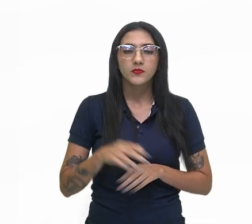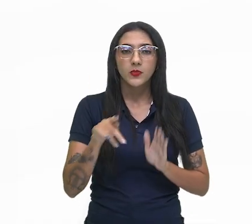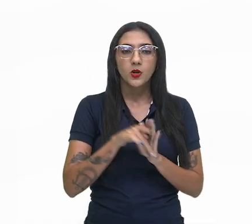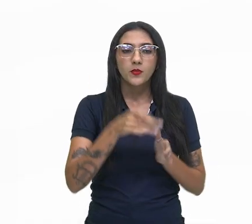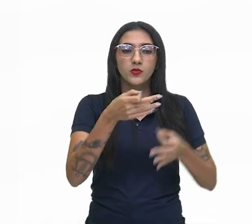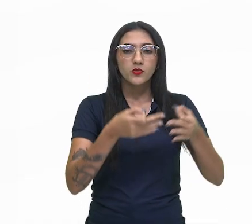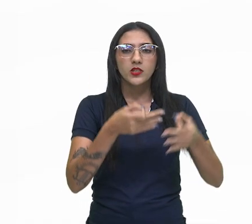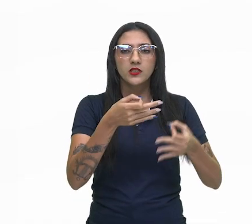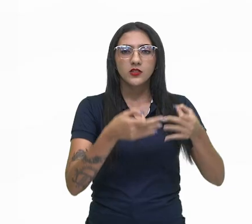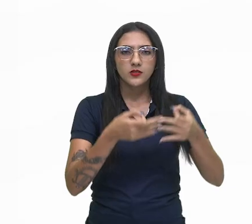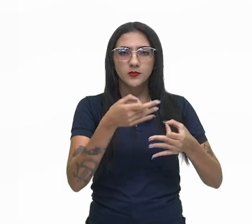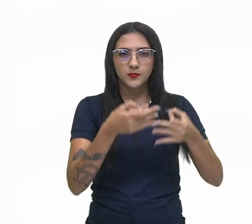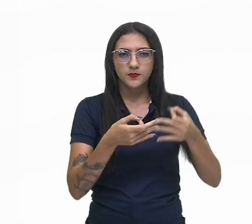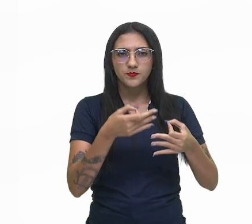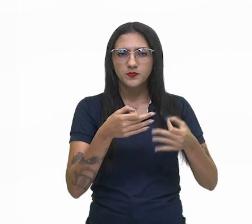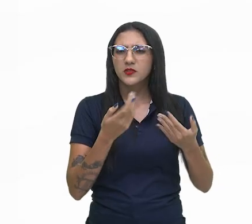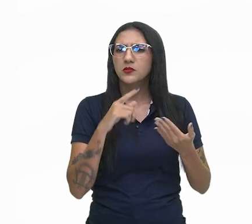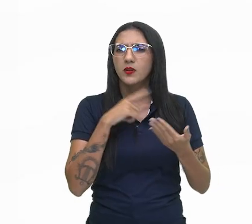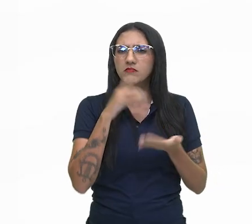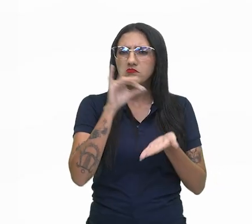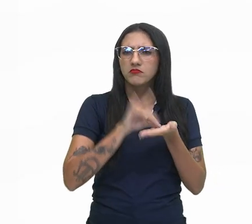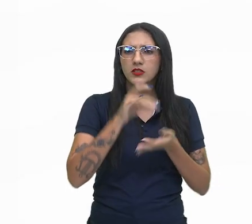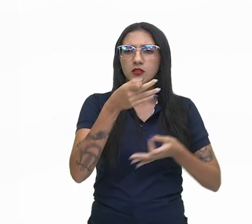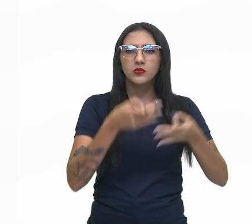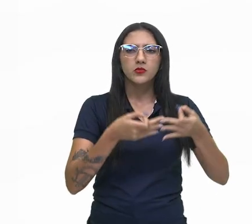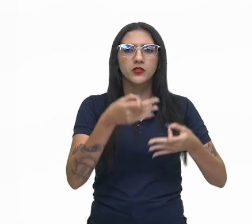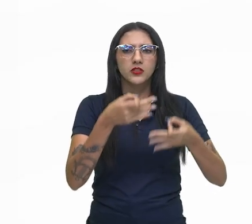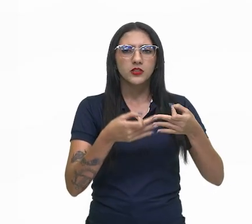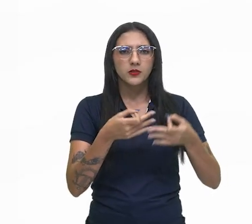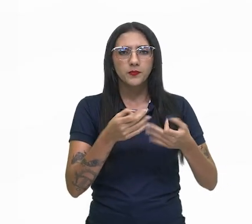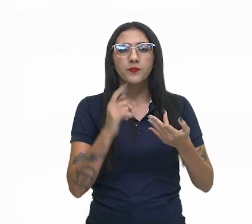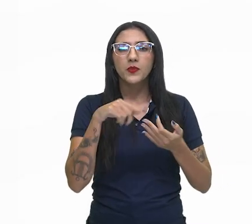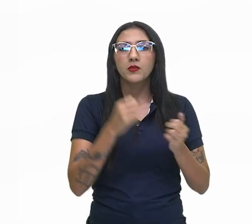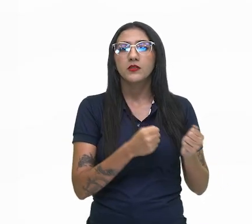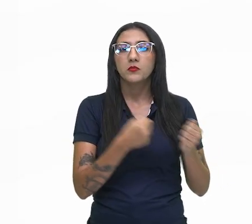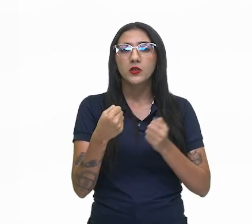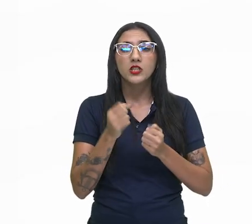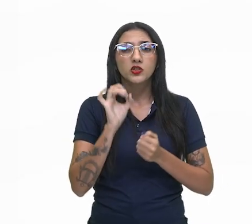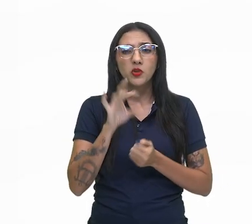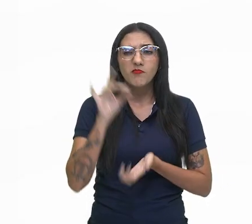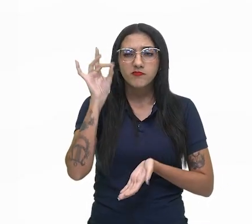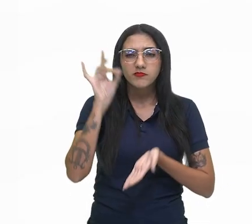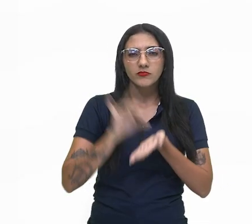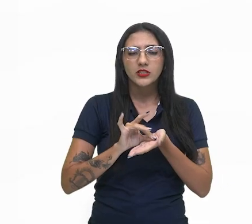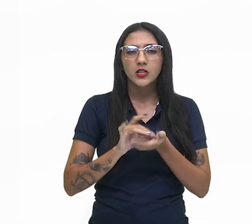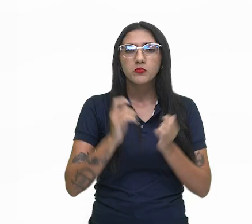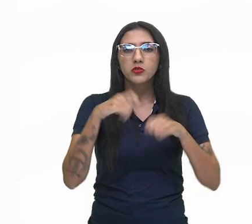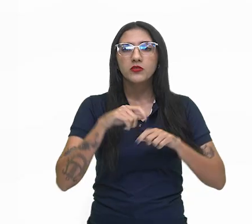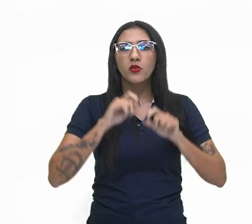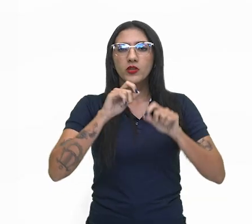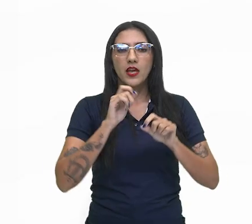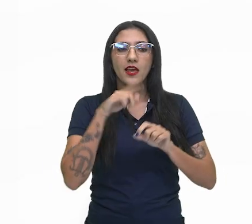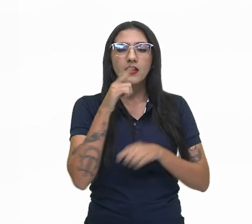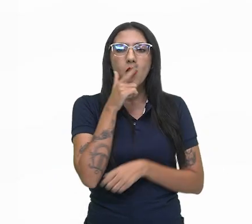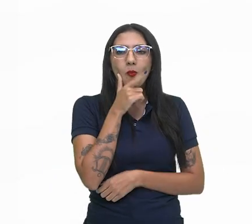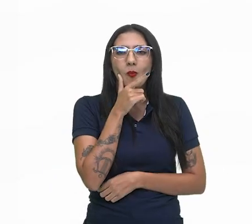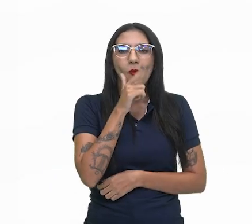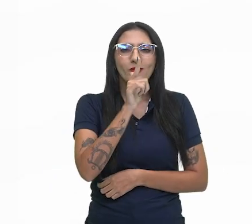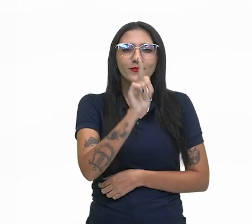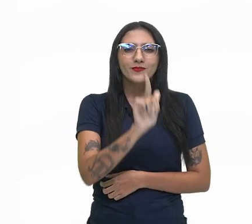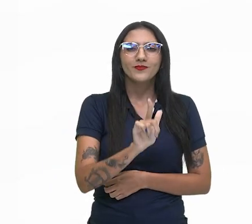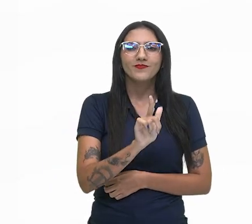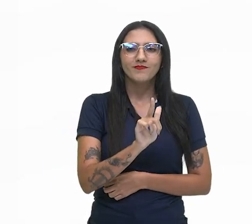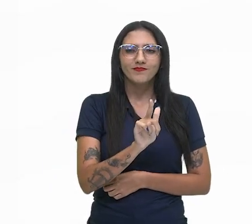jurídica. O que é essa legitimidade jurídica? O poder, ele só é legítimo, por quê? Porque ele foi